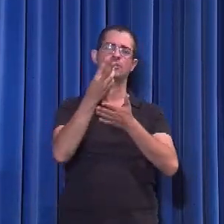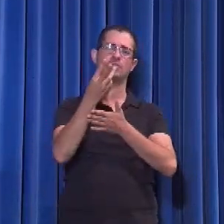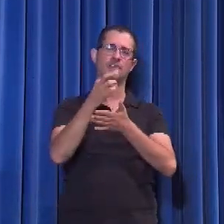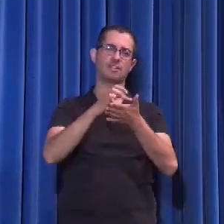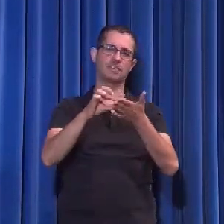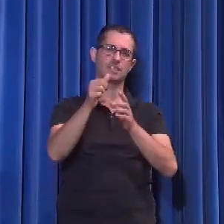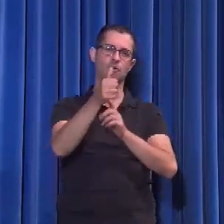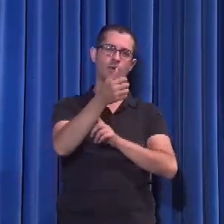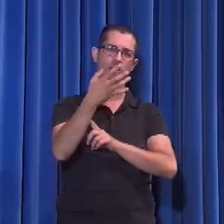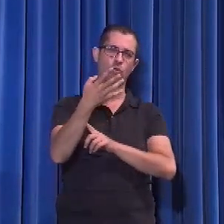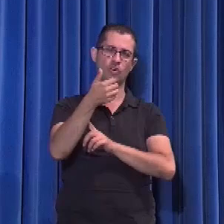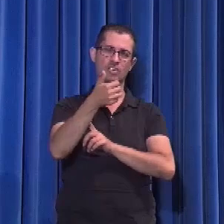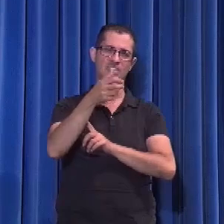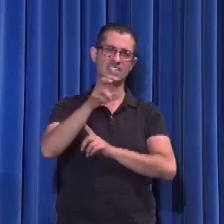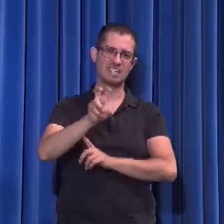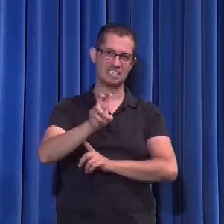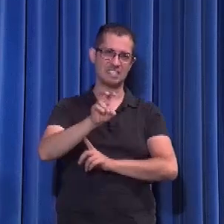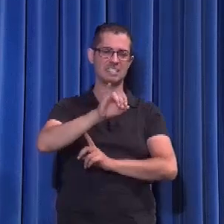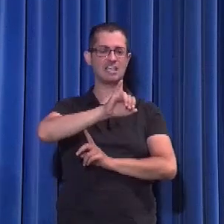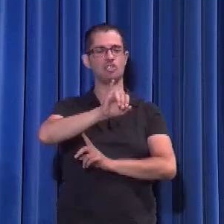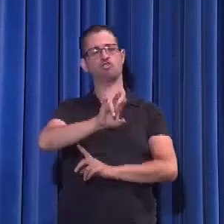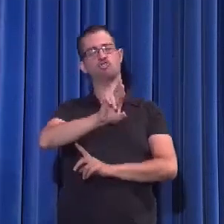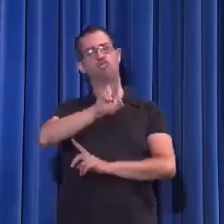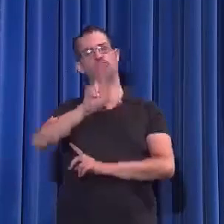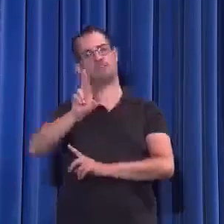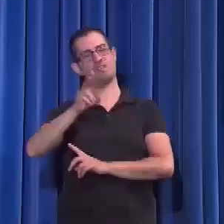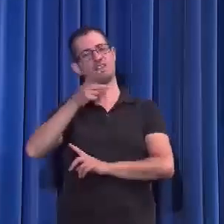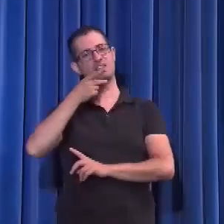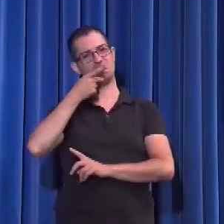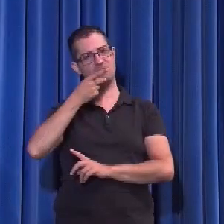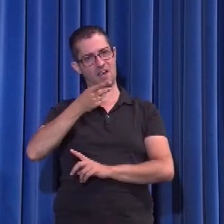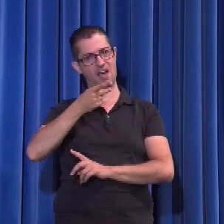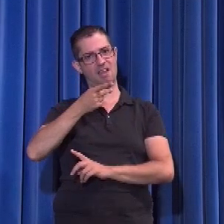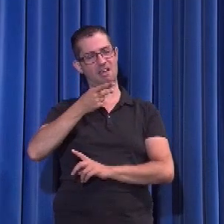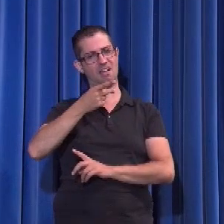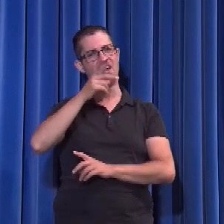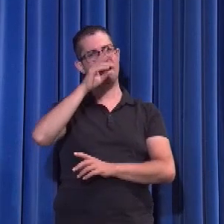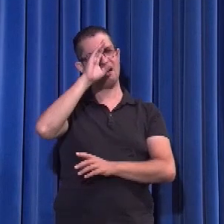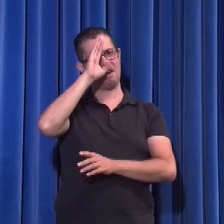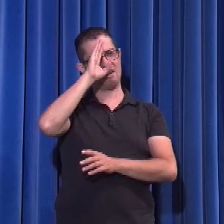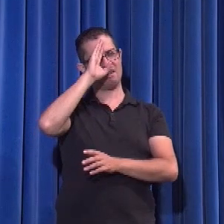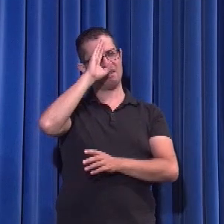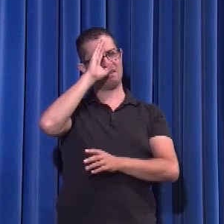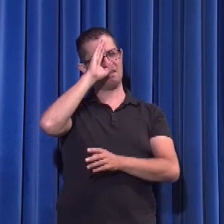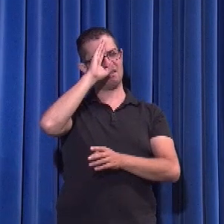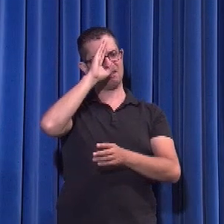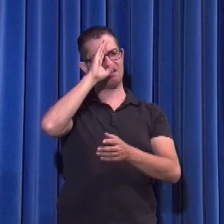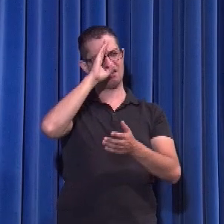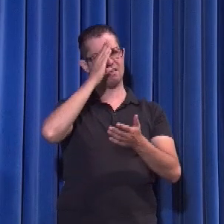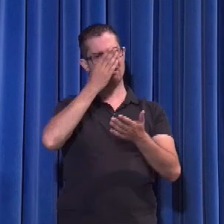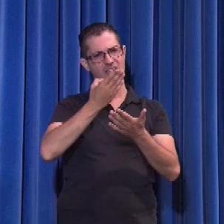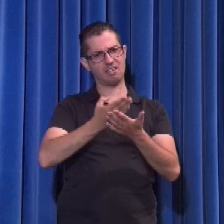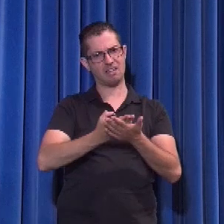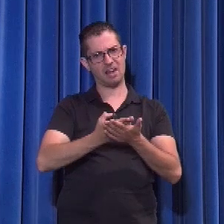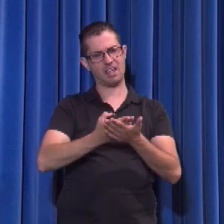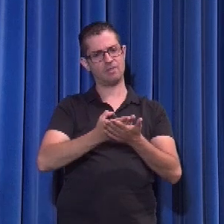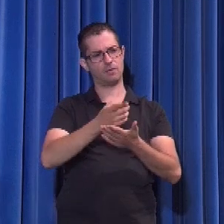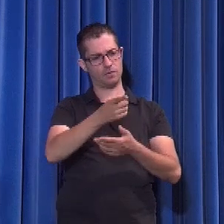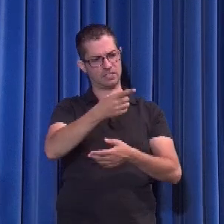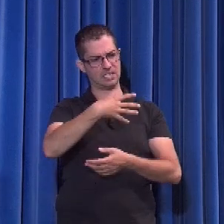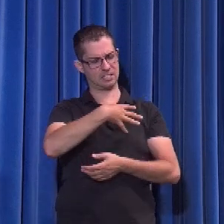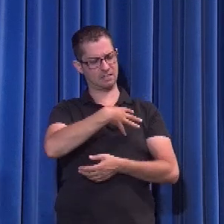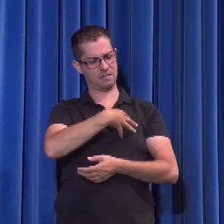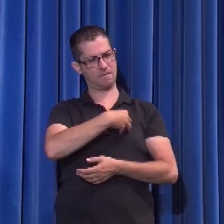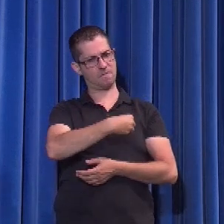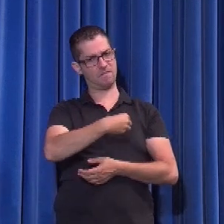14 e 15, onde Jeremias diz assim: convertei-vos, ó filhos rebeldes, diz o Senhor, porque eu